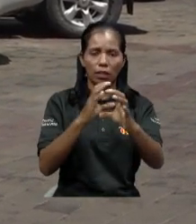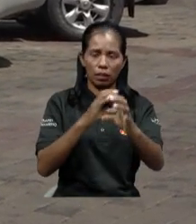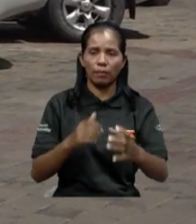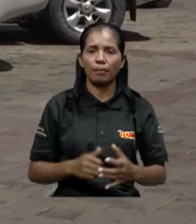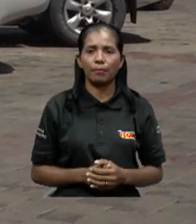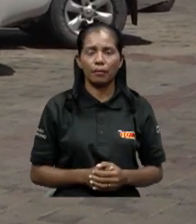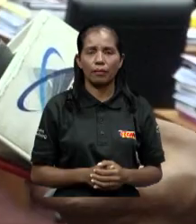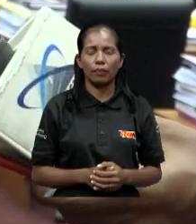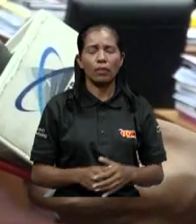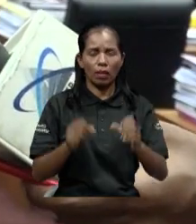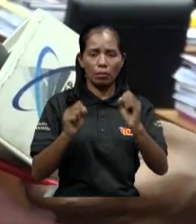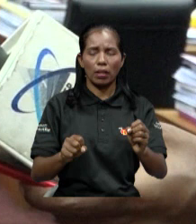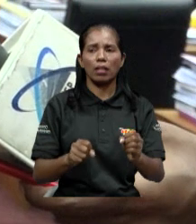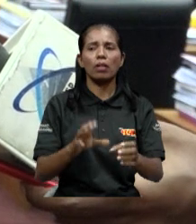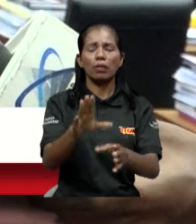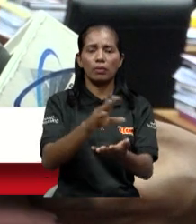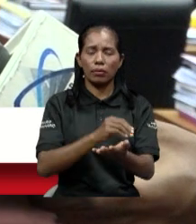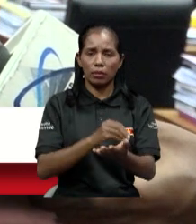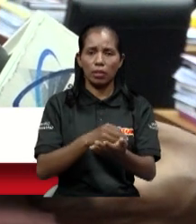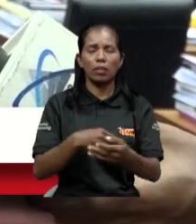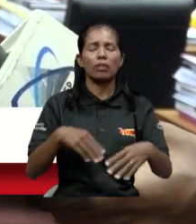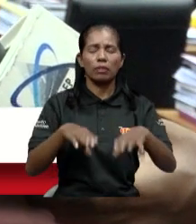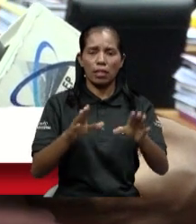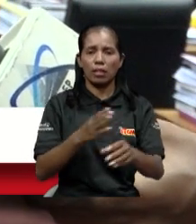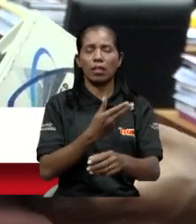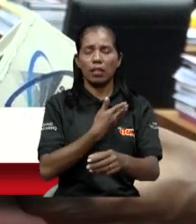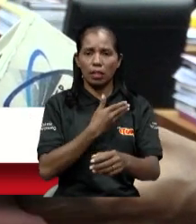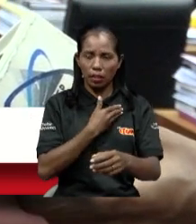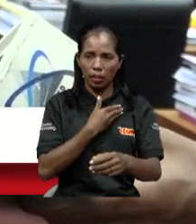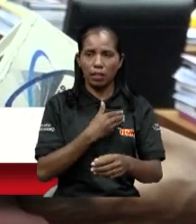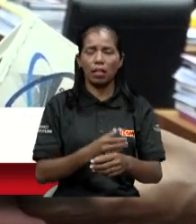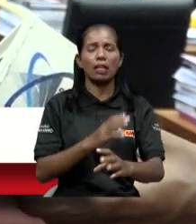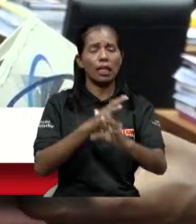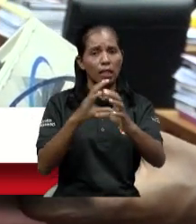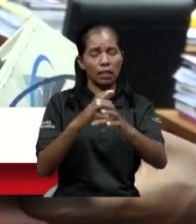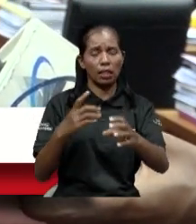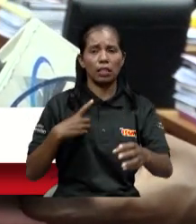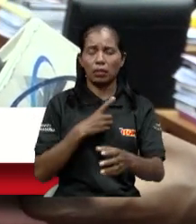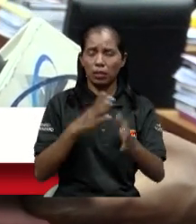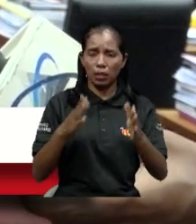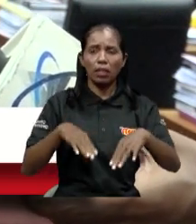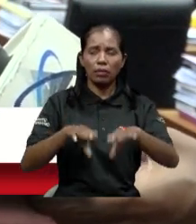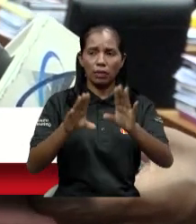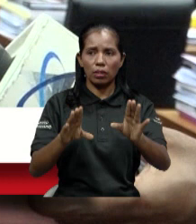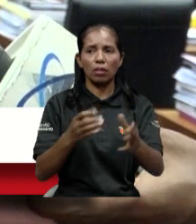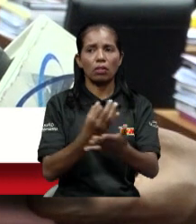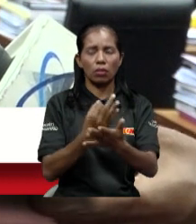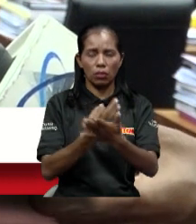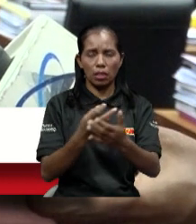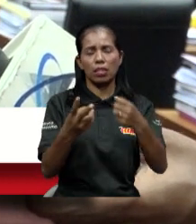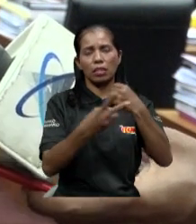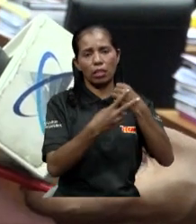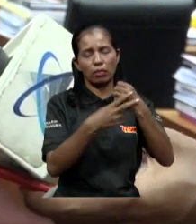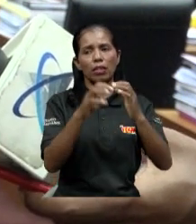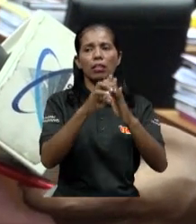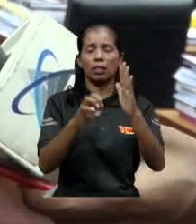Leilão bela interna, leilão bela externa, hanesande. O que é importante que carreta ne depois de leilão o santama ba cofrestado. E